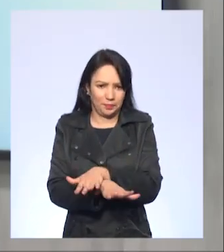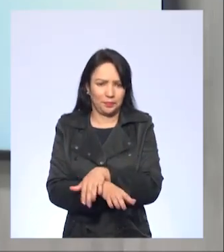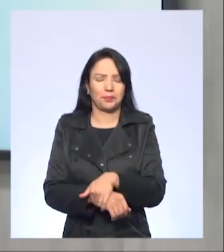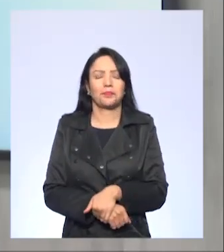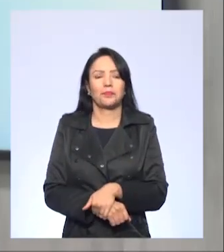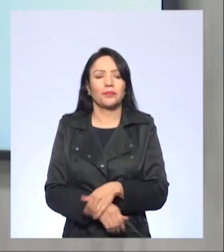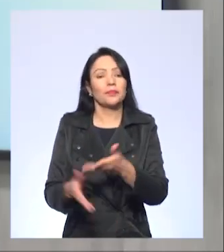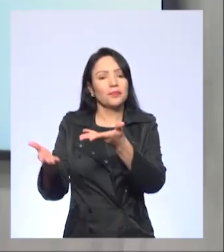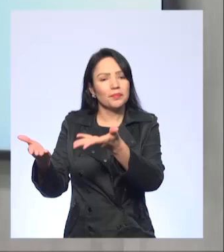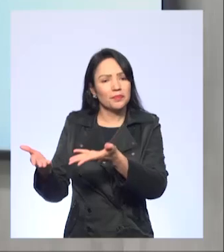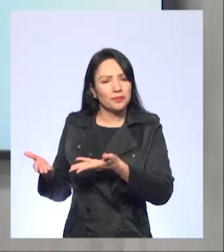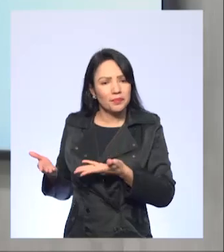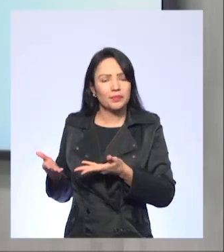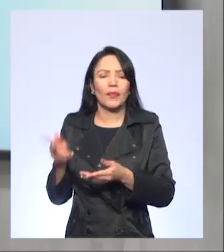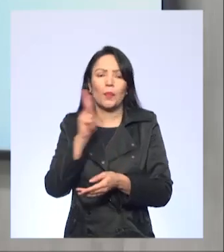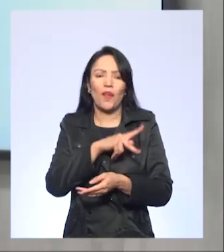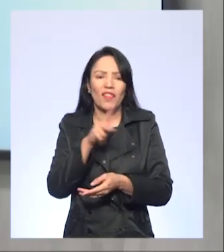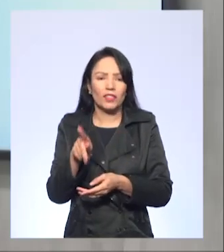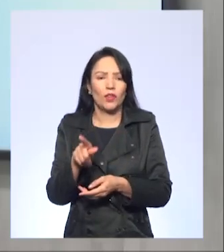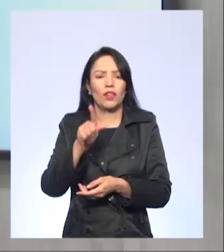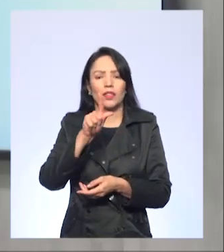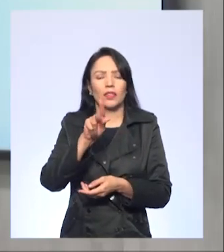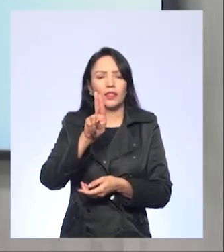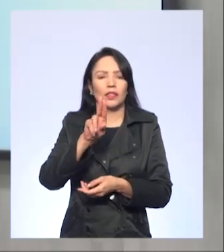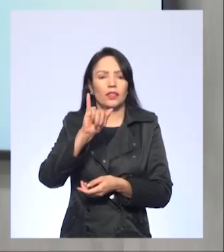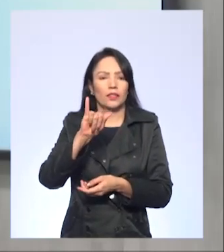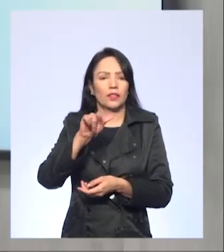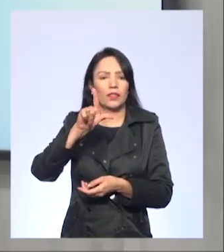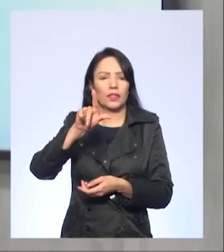professor Guilherme, que vai discutir com vocês